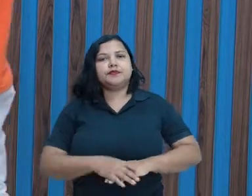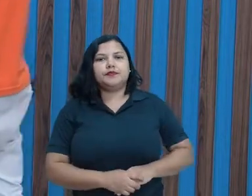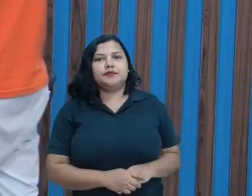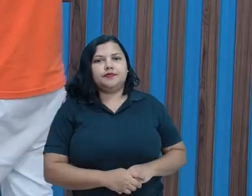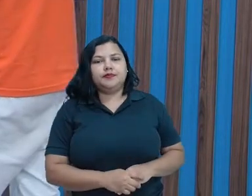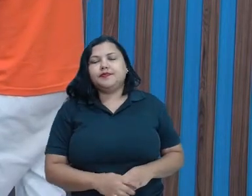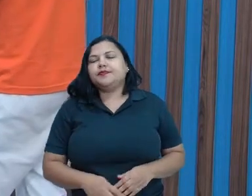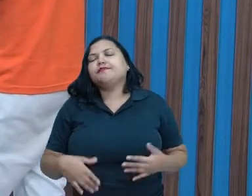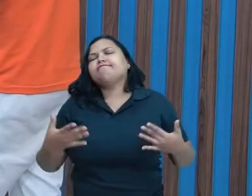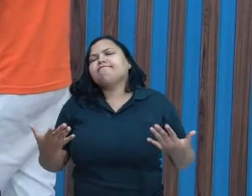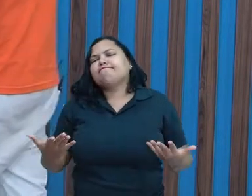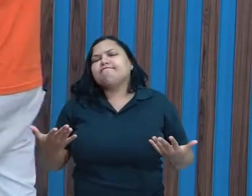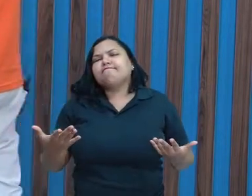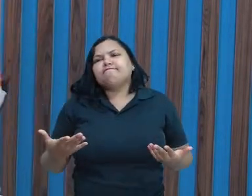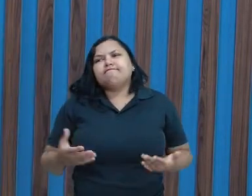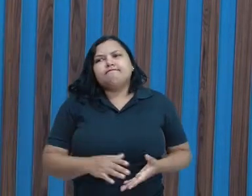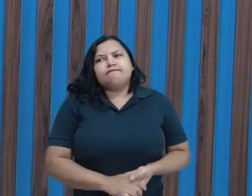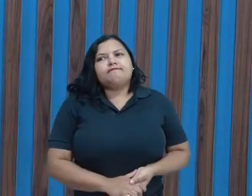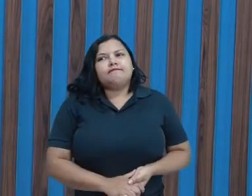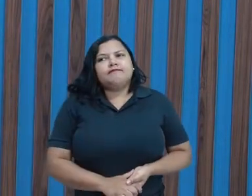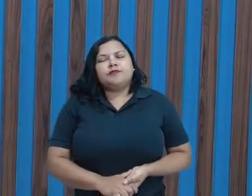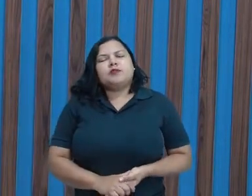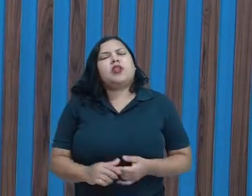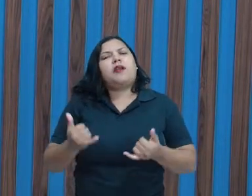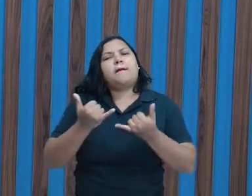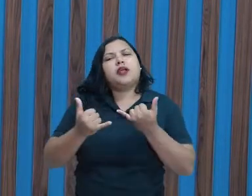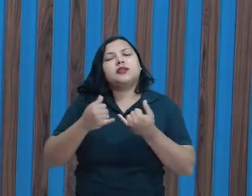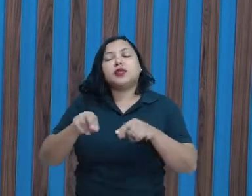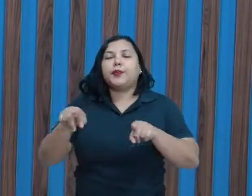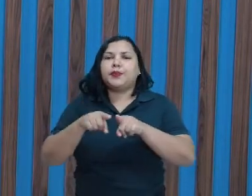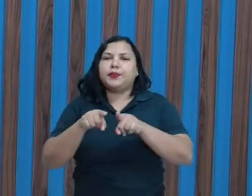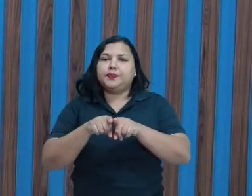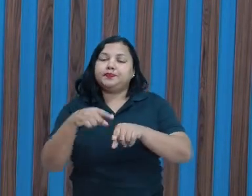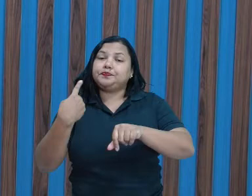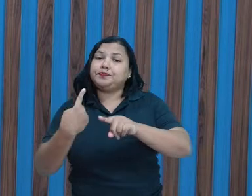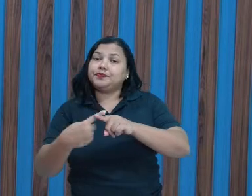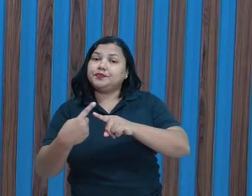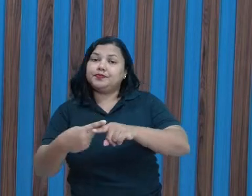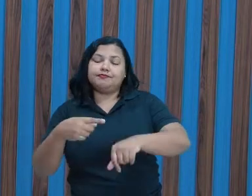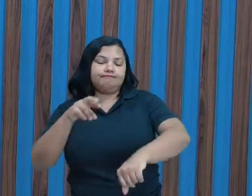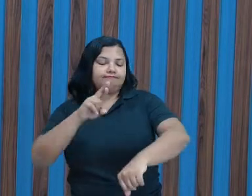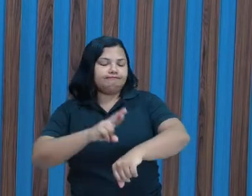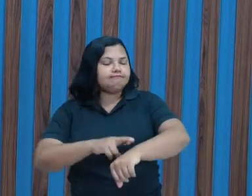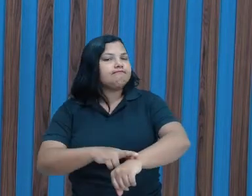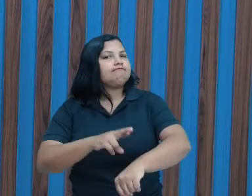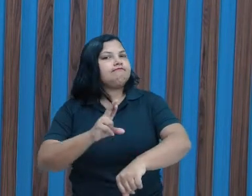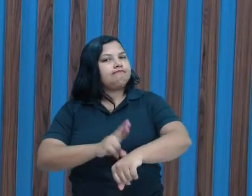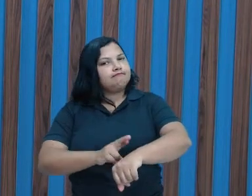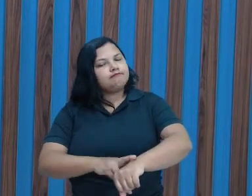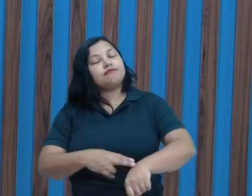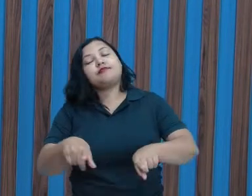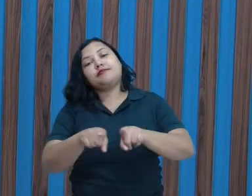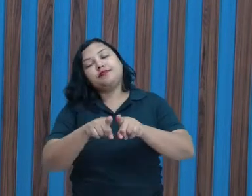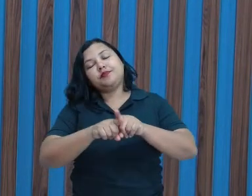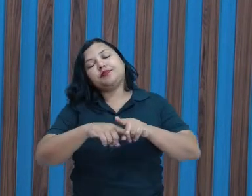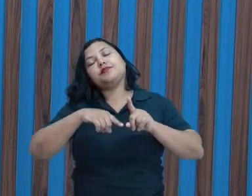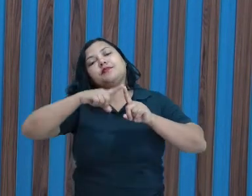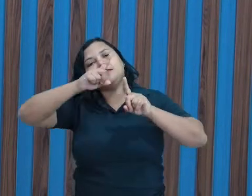se aproximam por causa do ritmo, por causa da métrica, e,